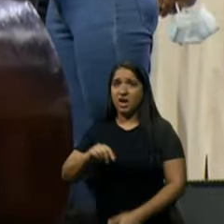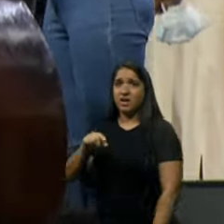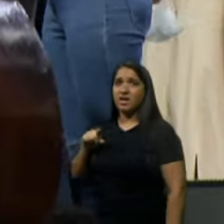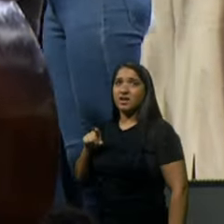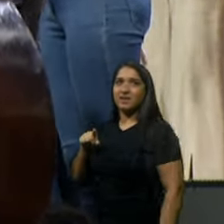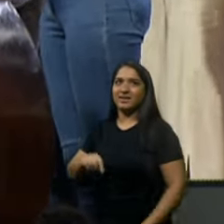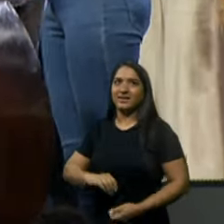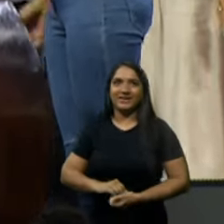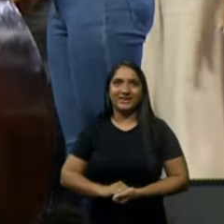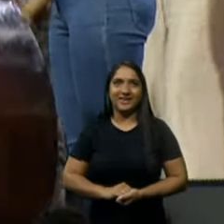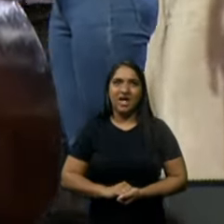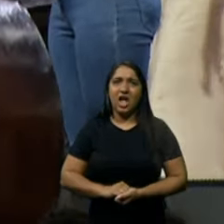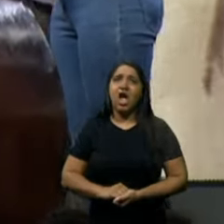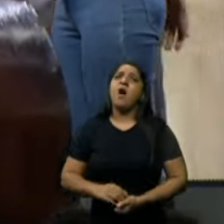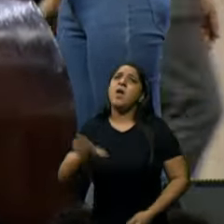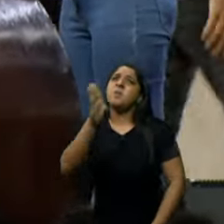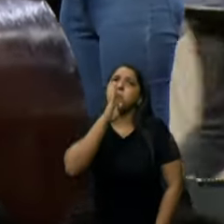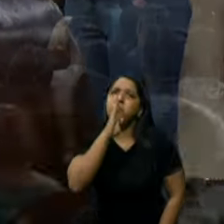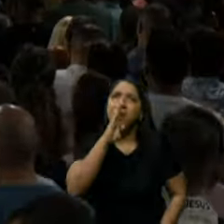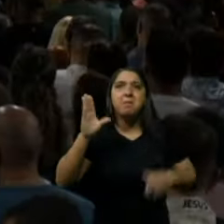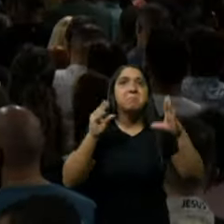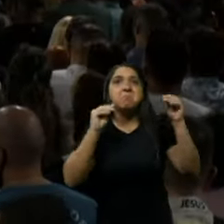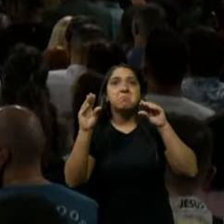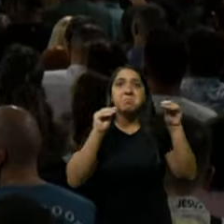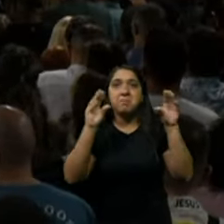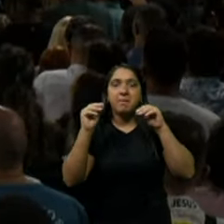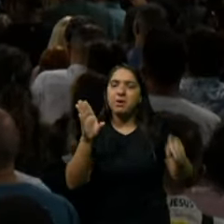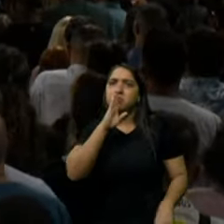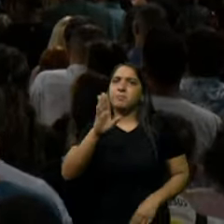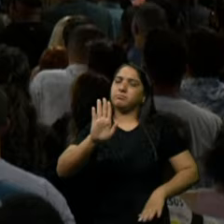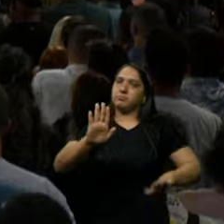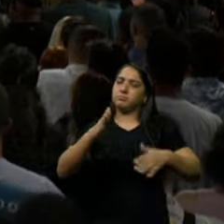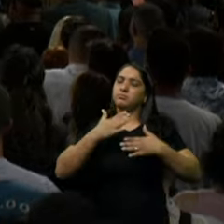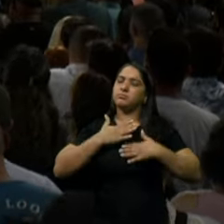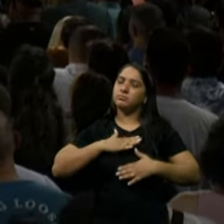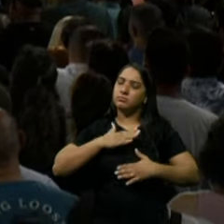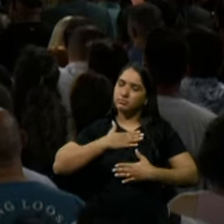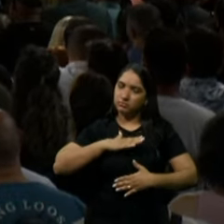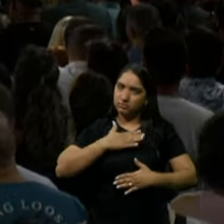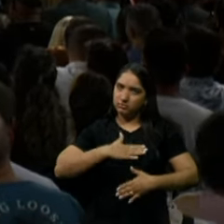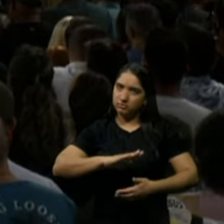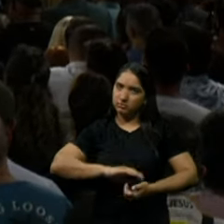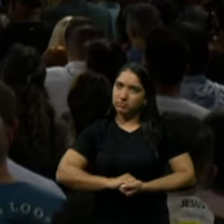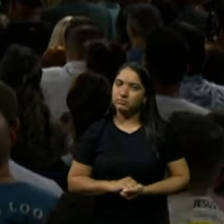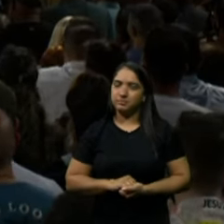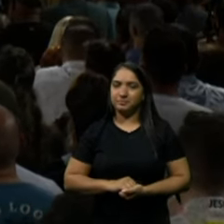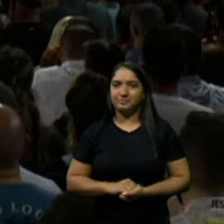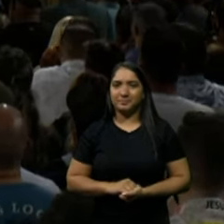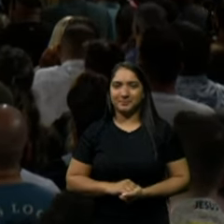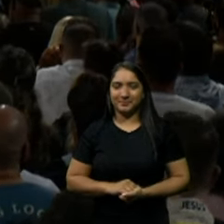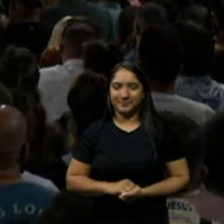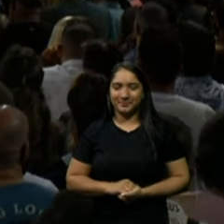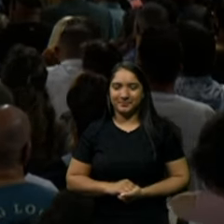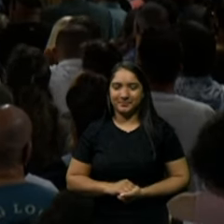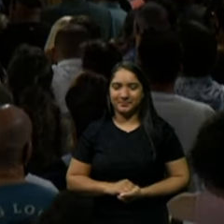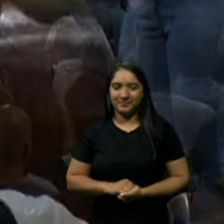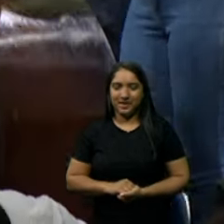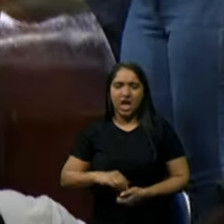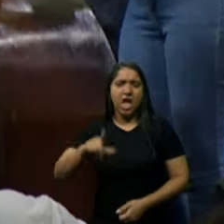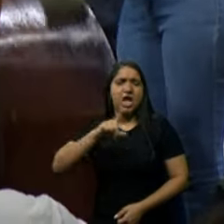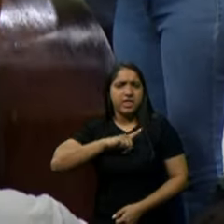eu falei para você falar pouco outra matraca já quer pegar em algum pastor